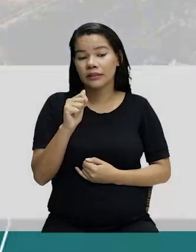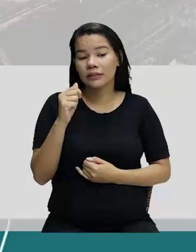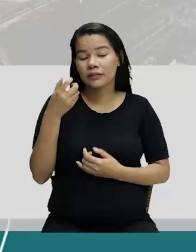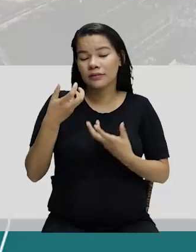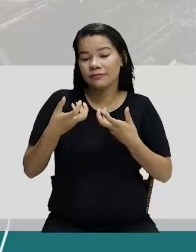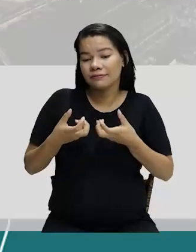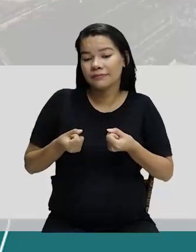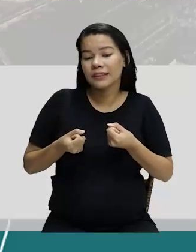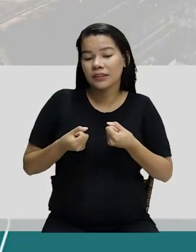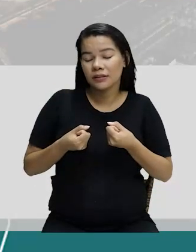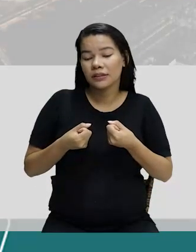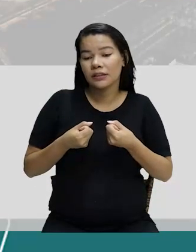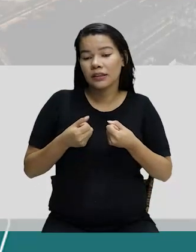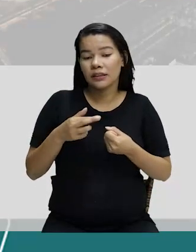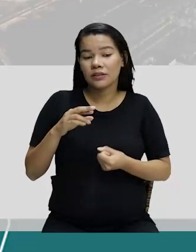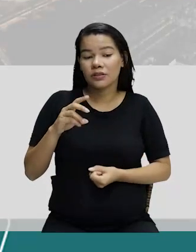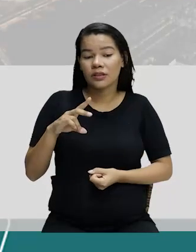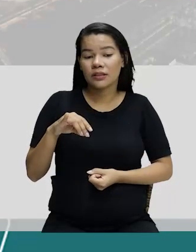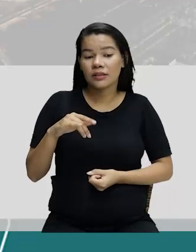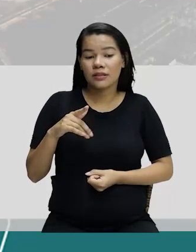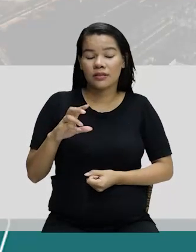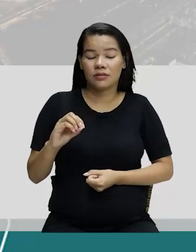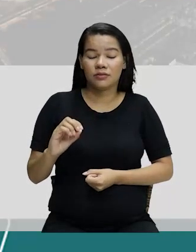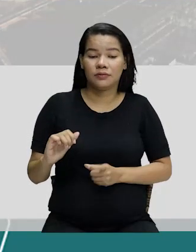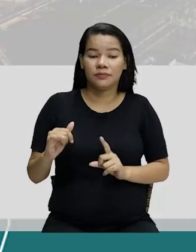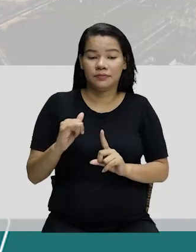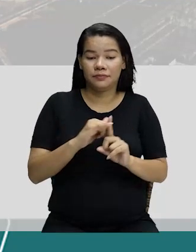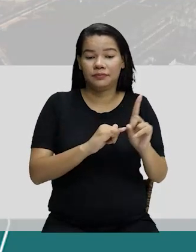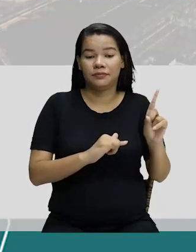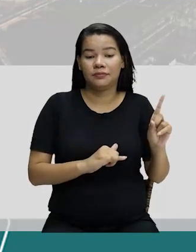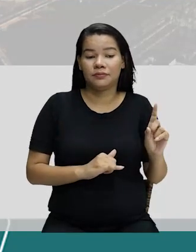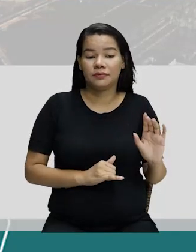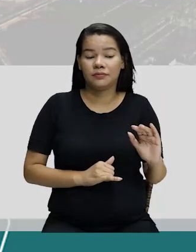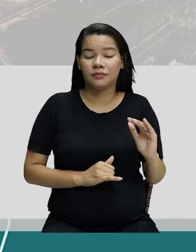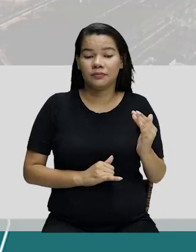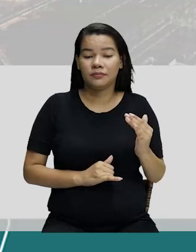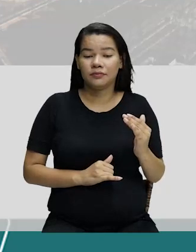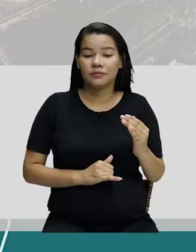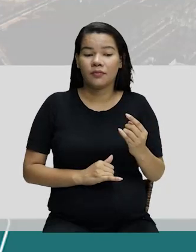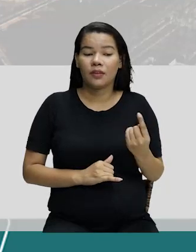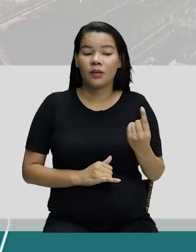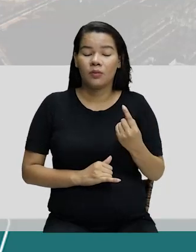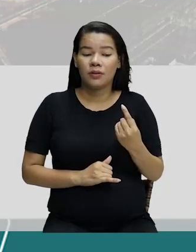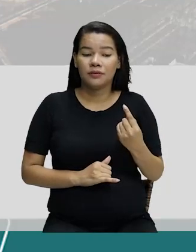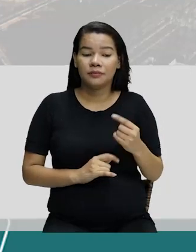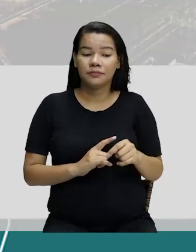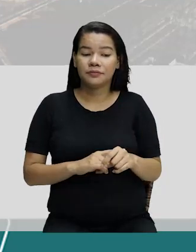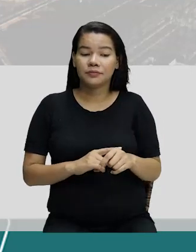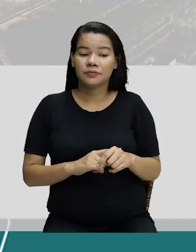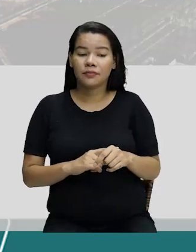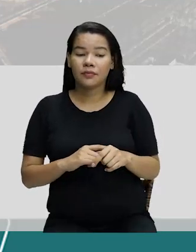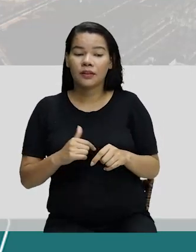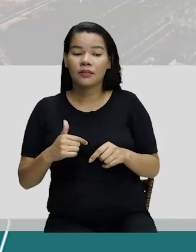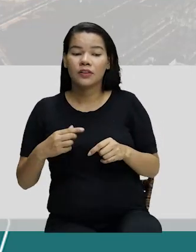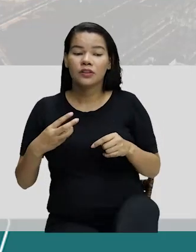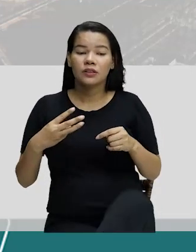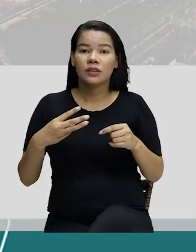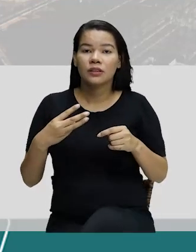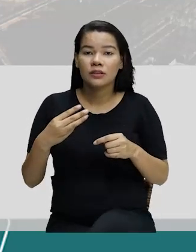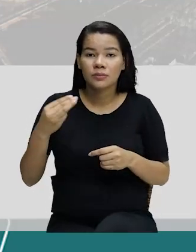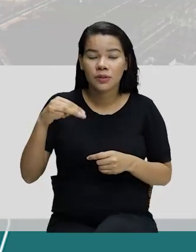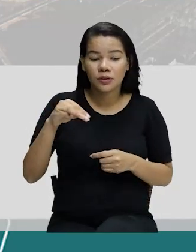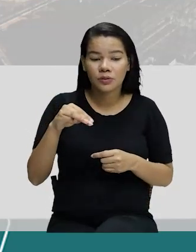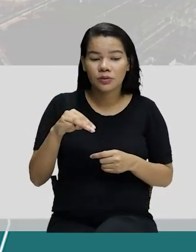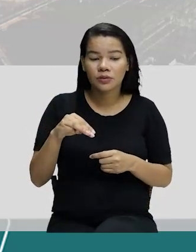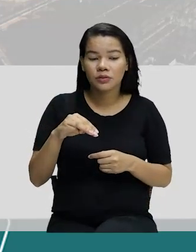O acidente de Chernobyl aconteceu a 1 hora, 23 minutos e 47 segundos na